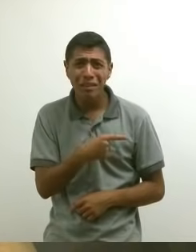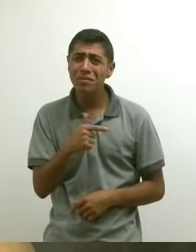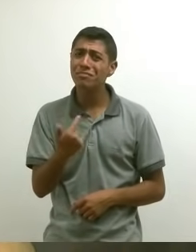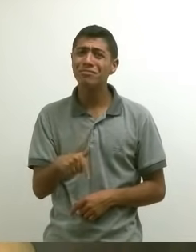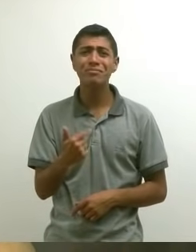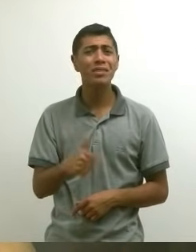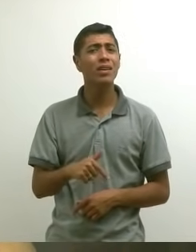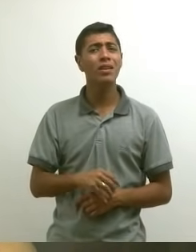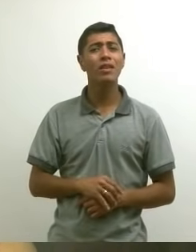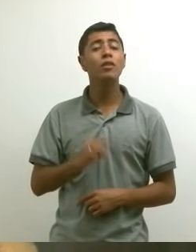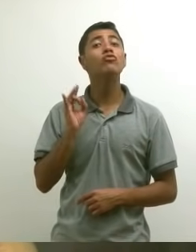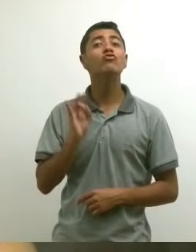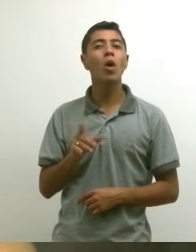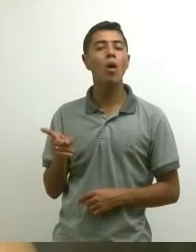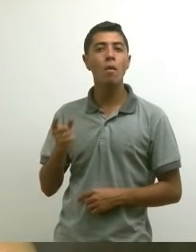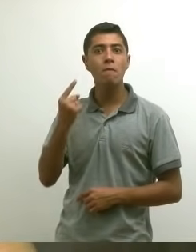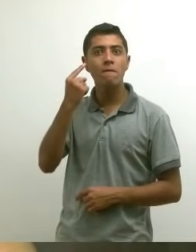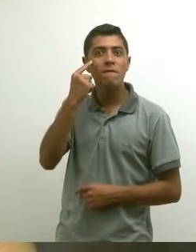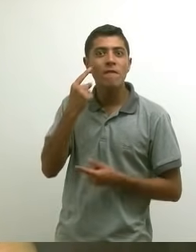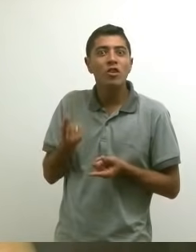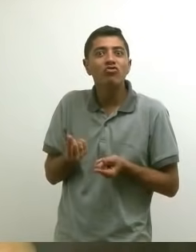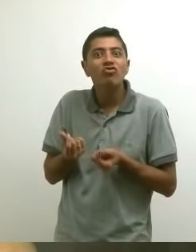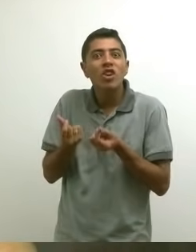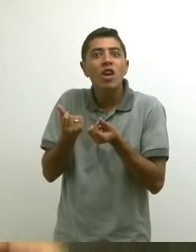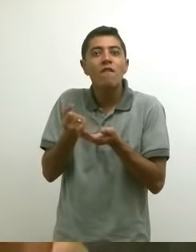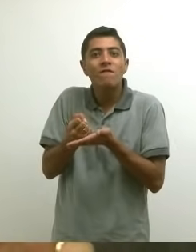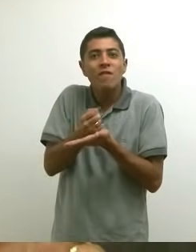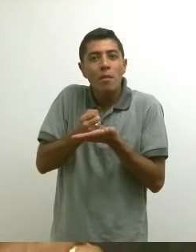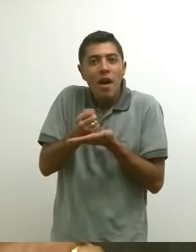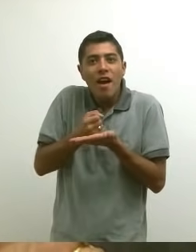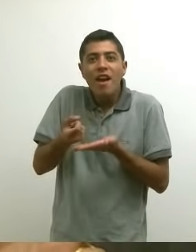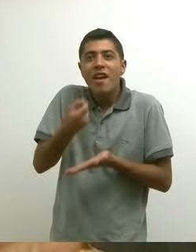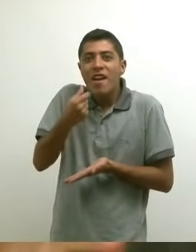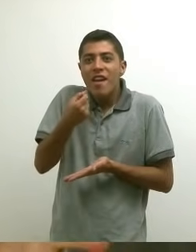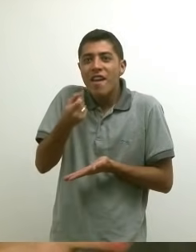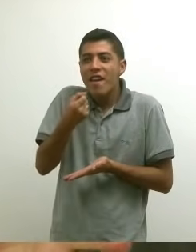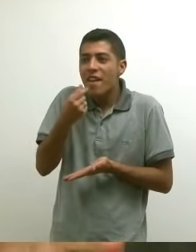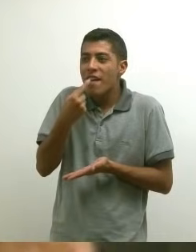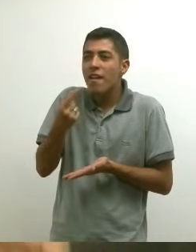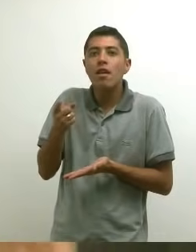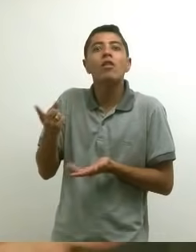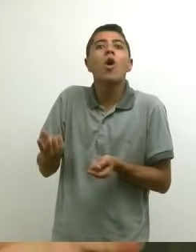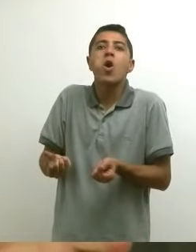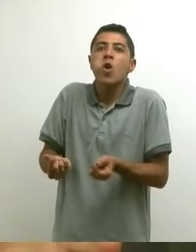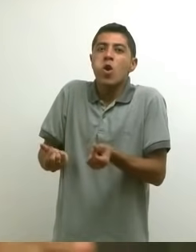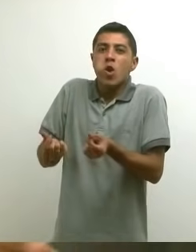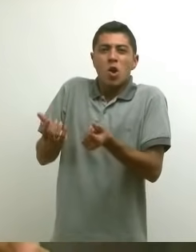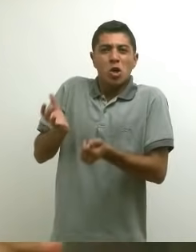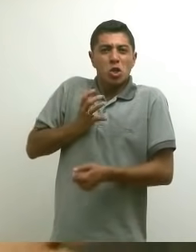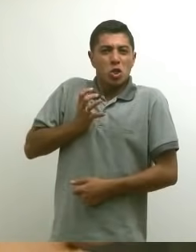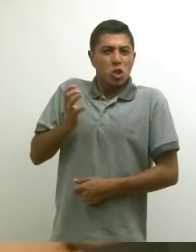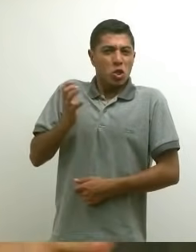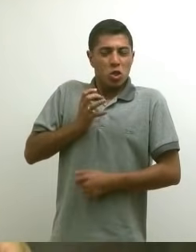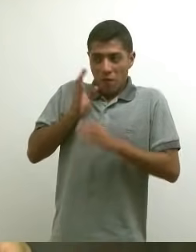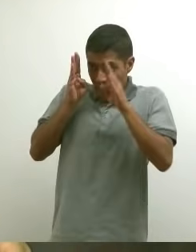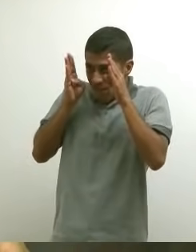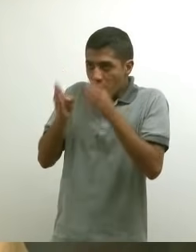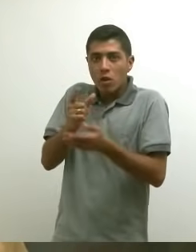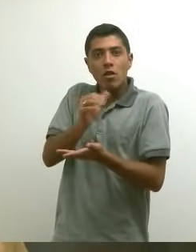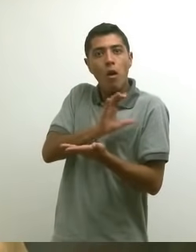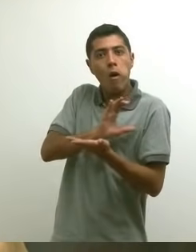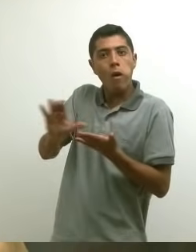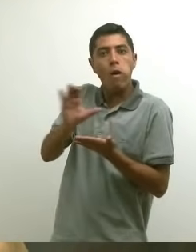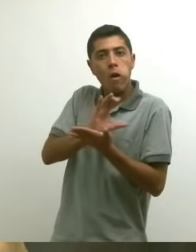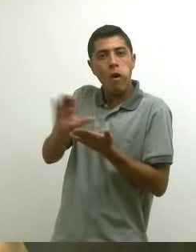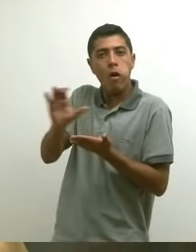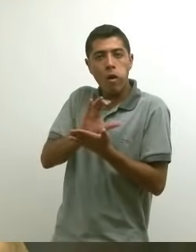porém pela indústria farmacêutica mostrando que a ritalina tem feito não existe uma questão ética política e